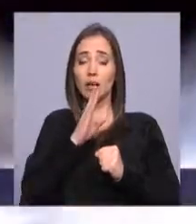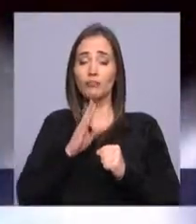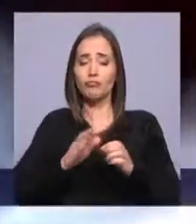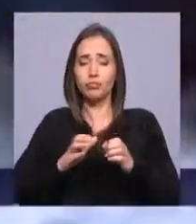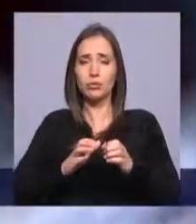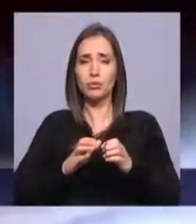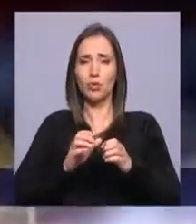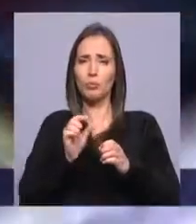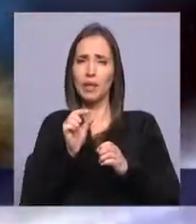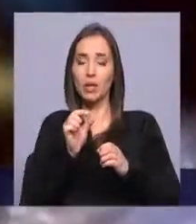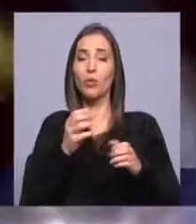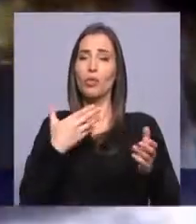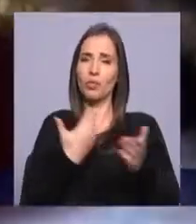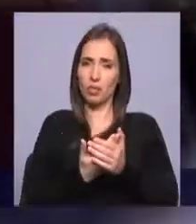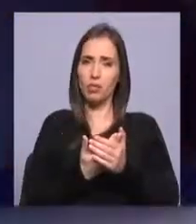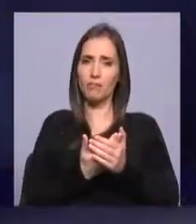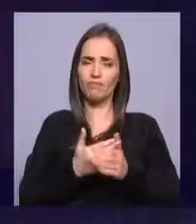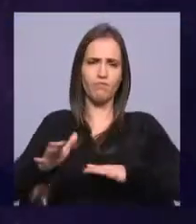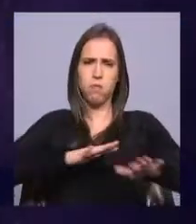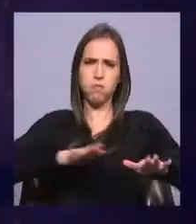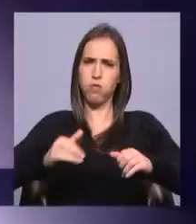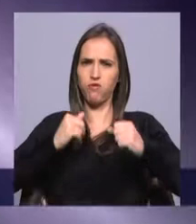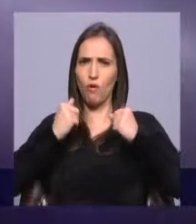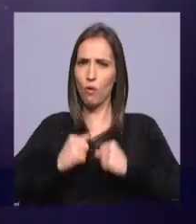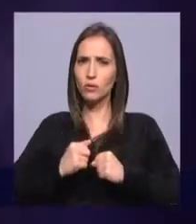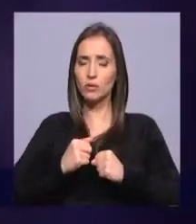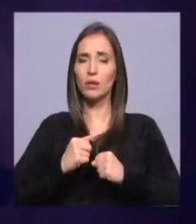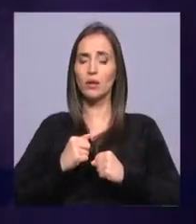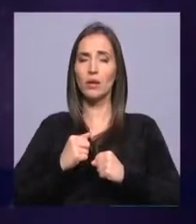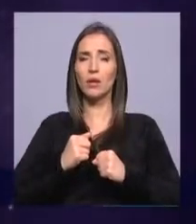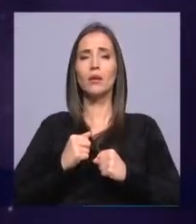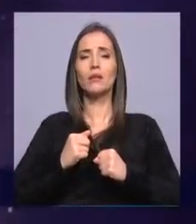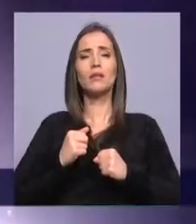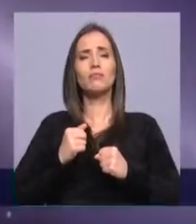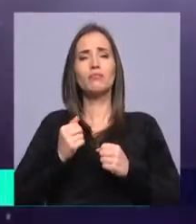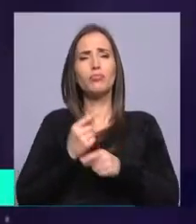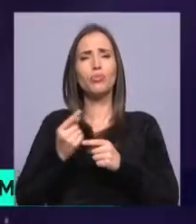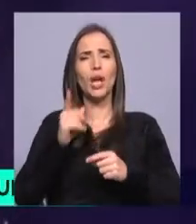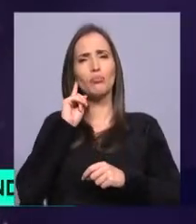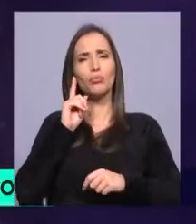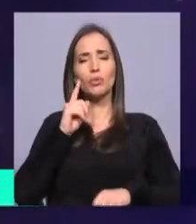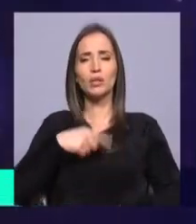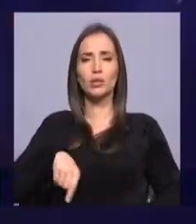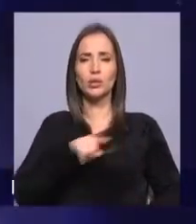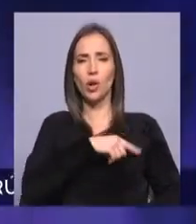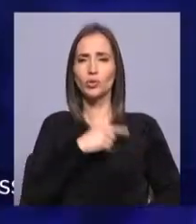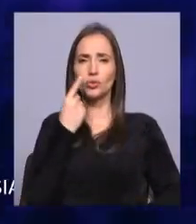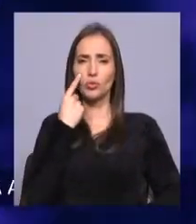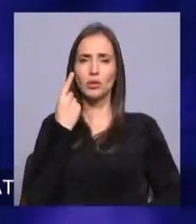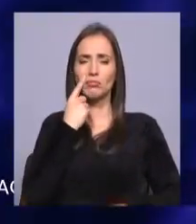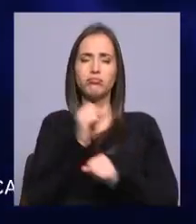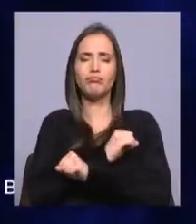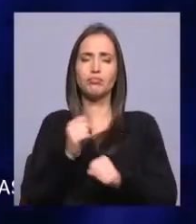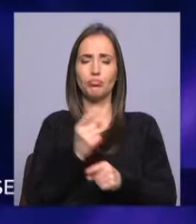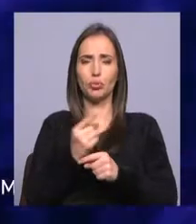magnetar dá mesmo origem, tem como origem um sismo poderosíssimo. Porque é que é importante nós conhecermos em particular este tipo de explosões? Eu vou-te contar